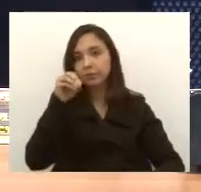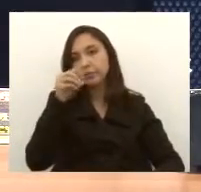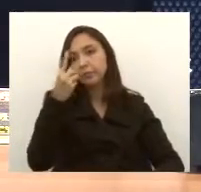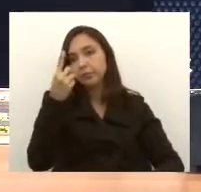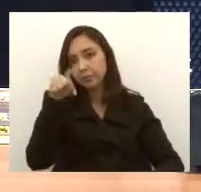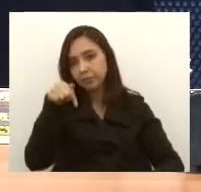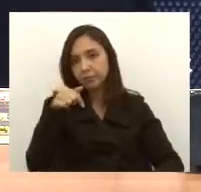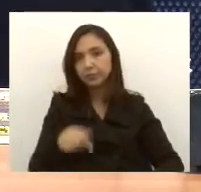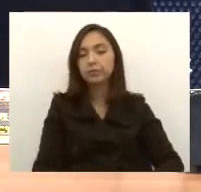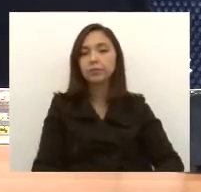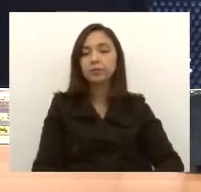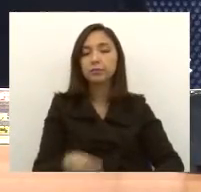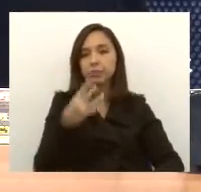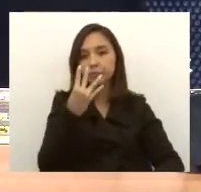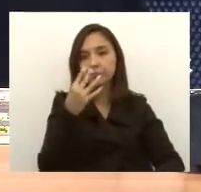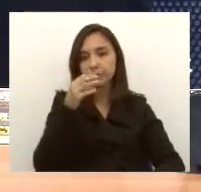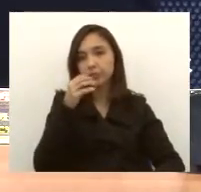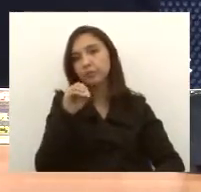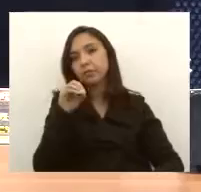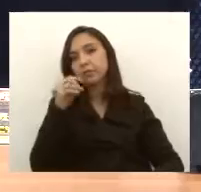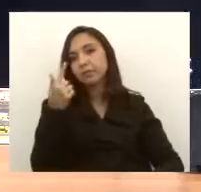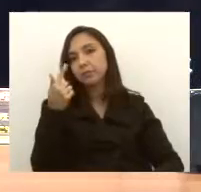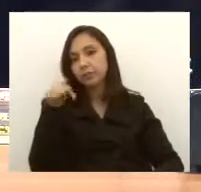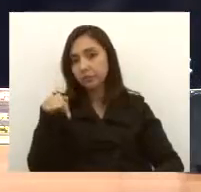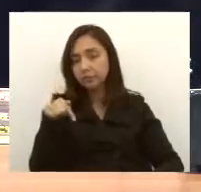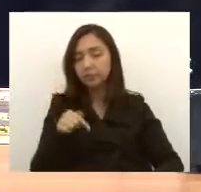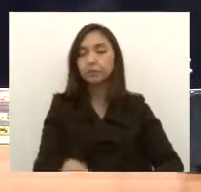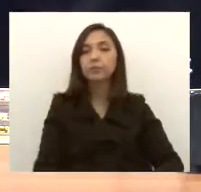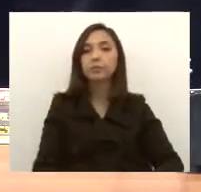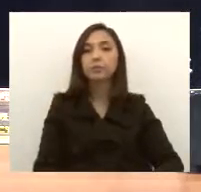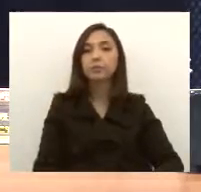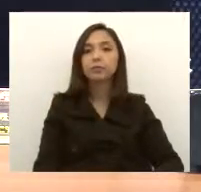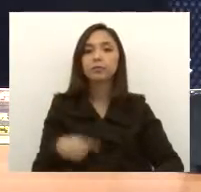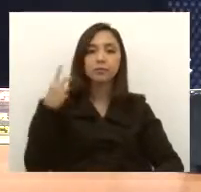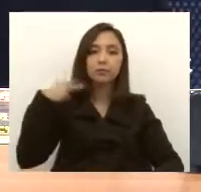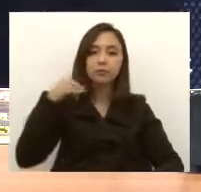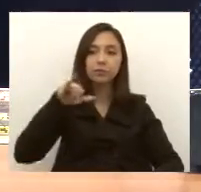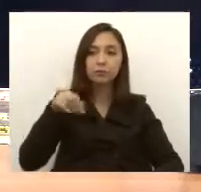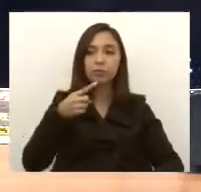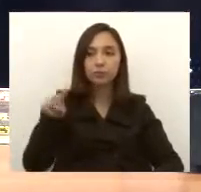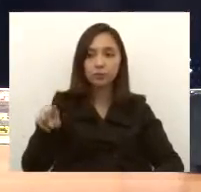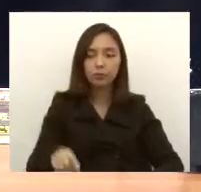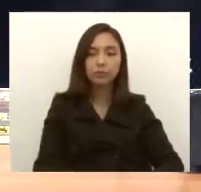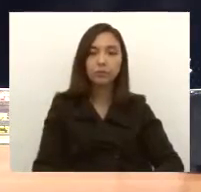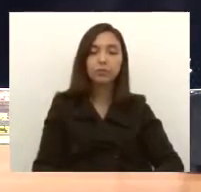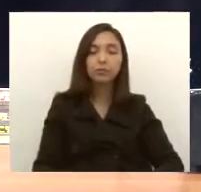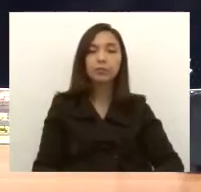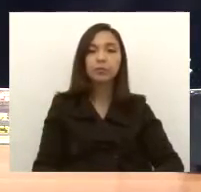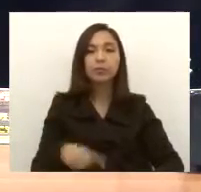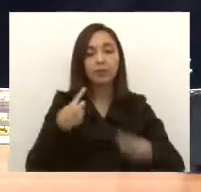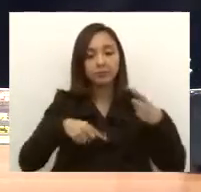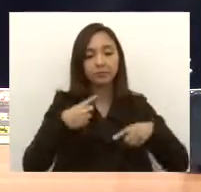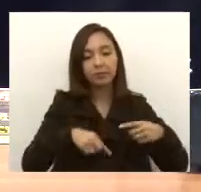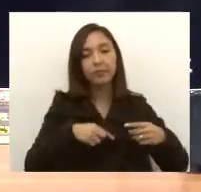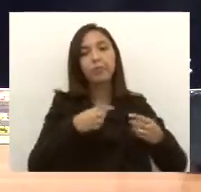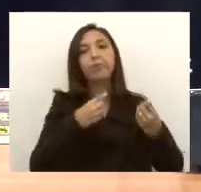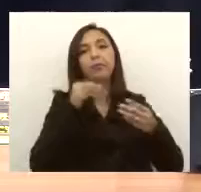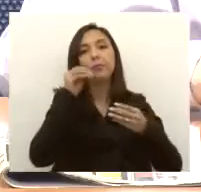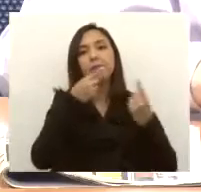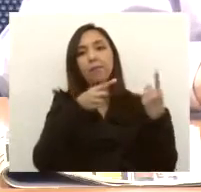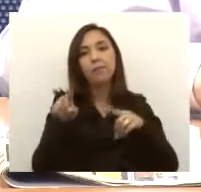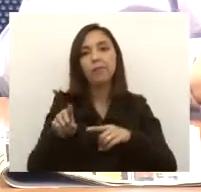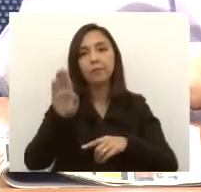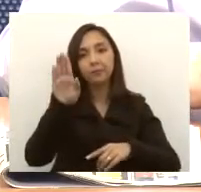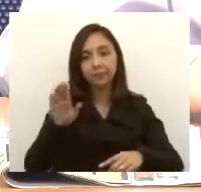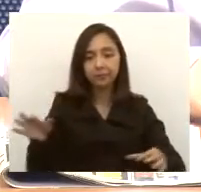e 4.713, no Jardim Presidente Dutra, ator João Barbosa. Em discussão, encerrada a discussão e votação, os vereadores favoráveis permanecem comissões, contrários se